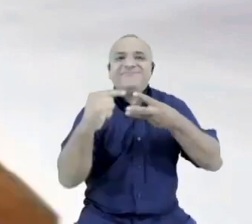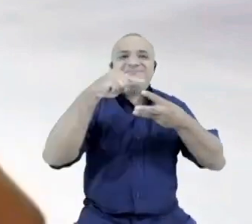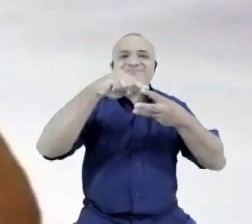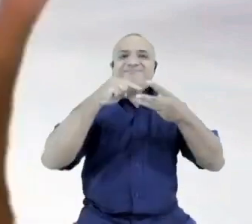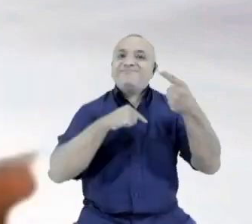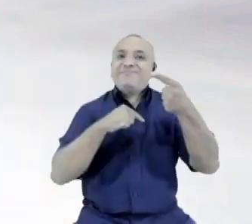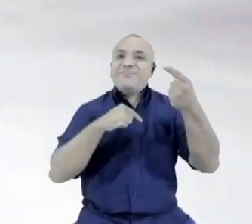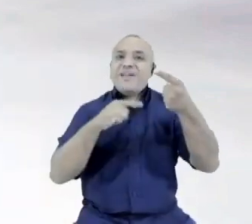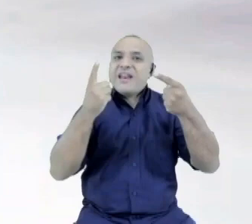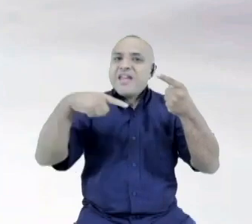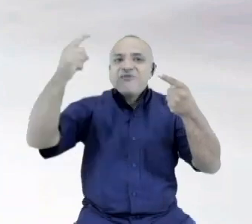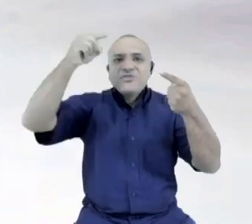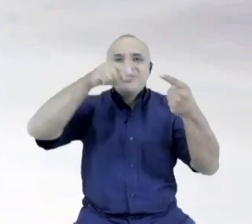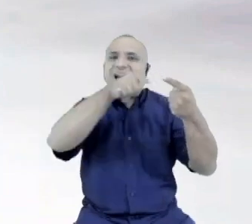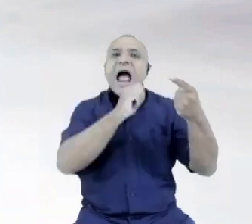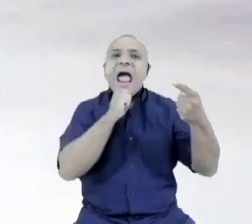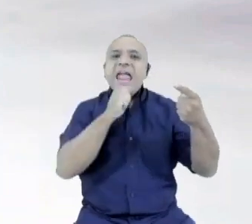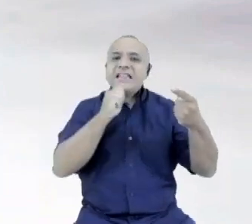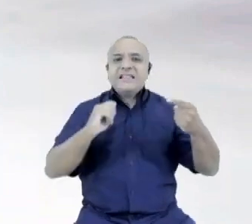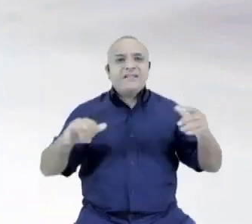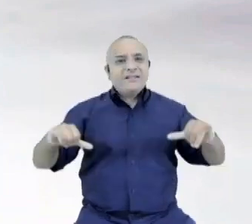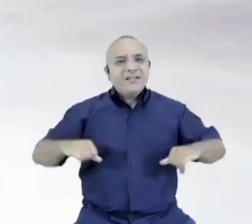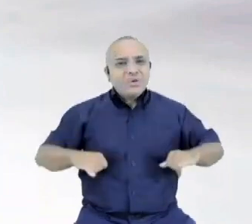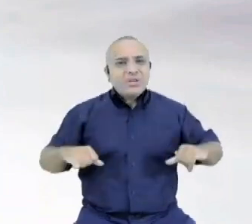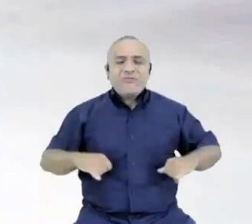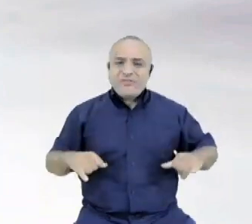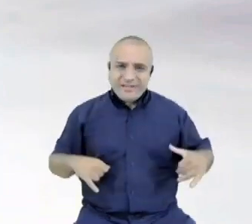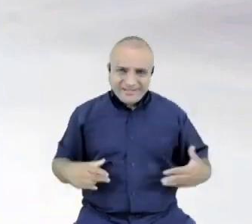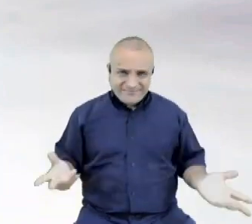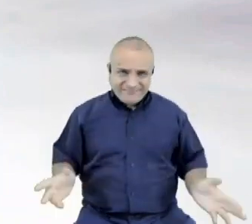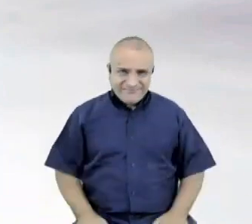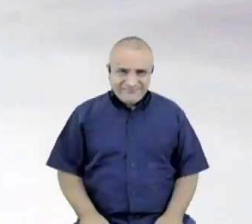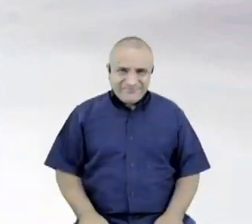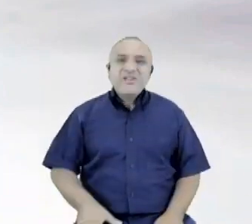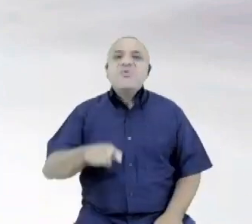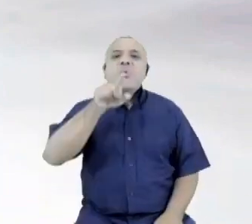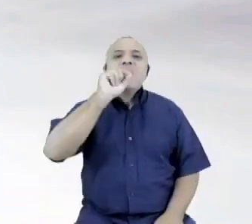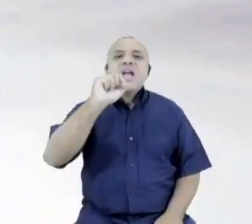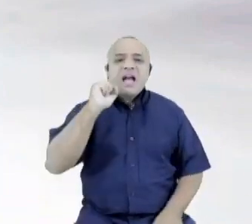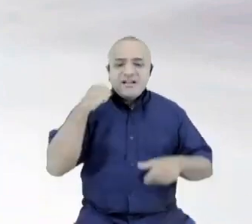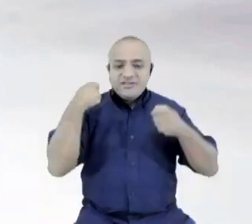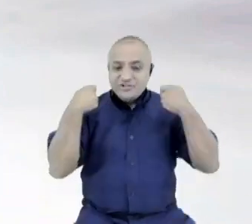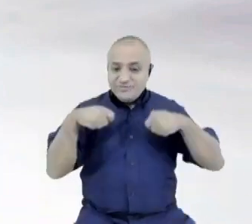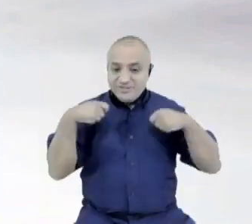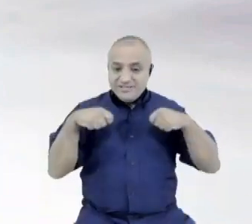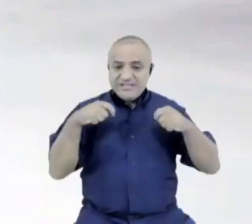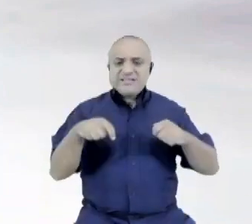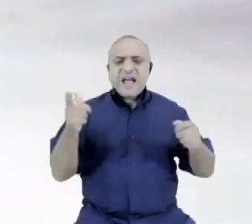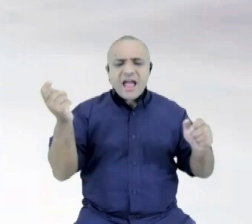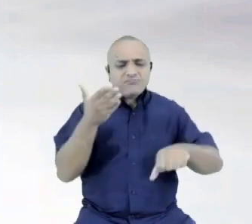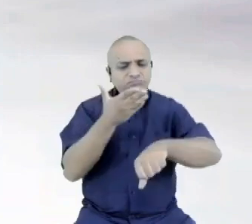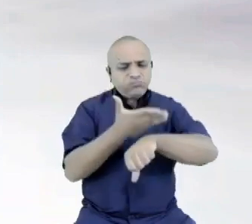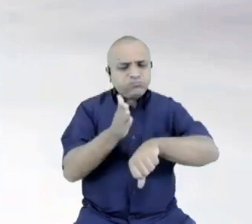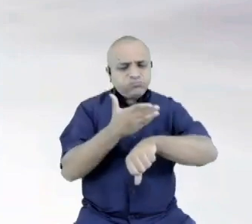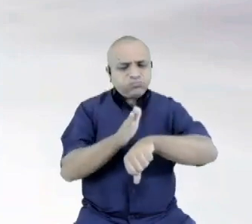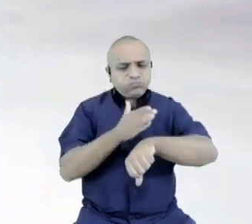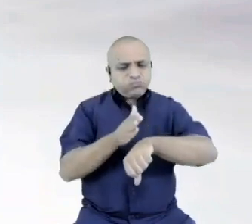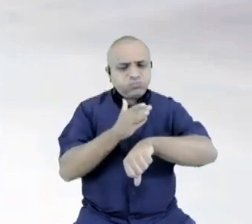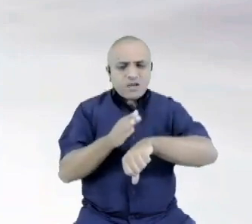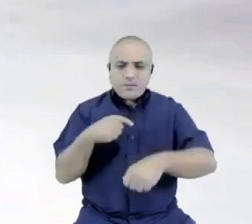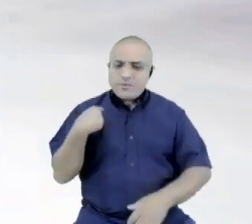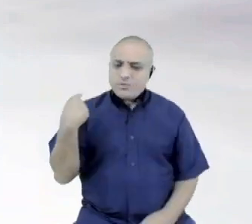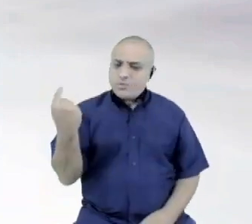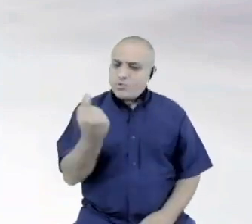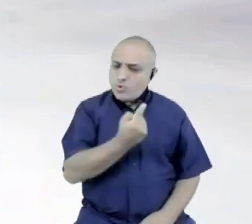a gente ainda está sofrendo com isso. Mas o que a gente precisa é capacitação nossa